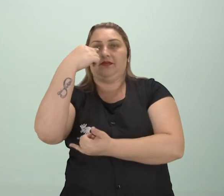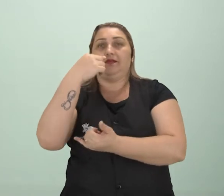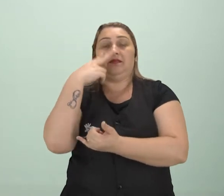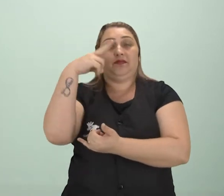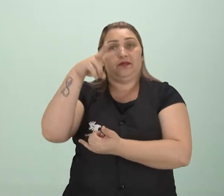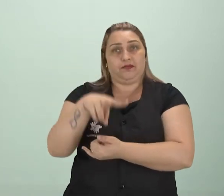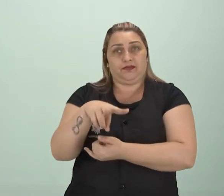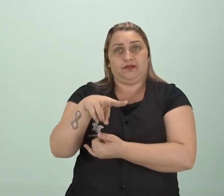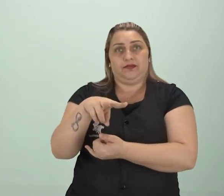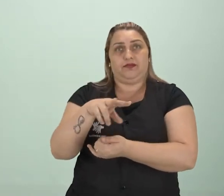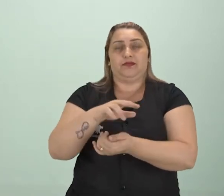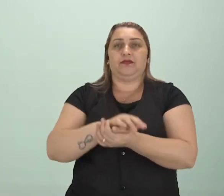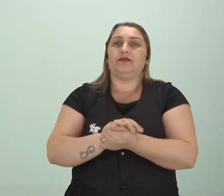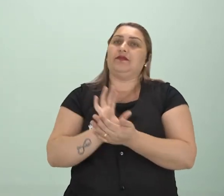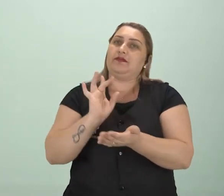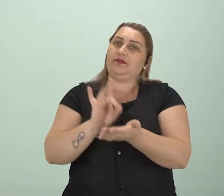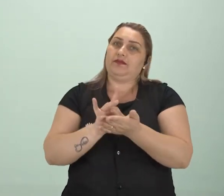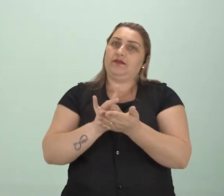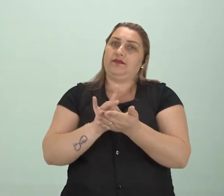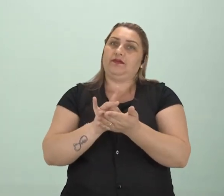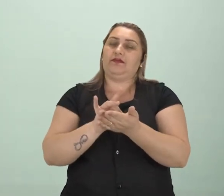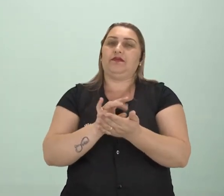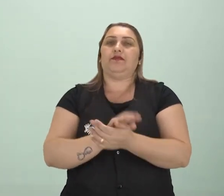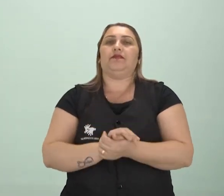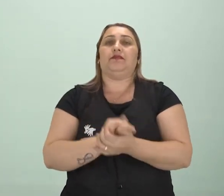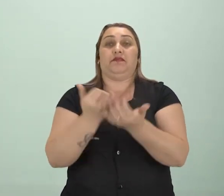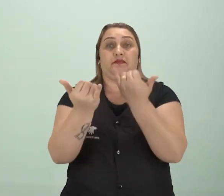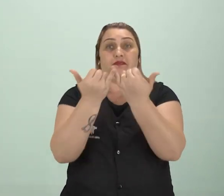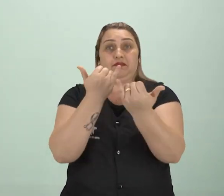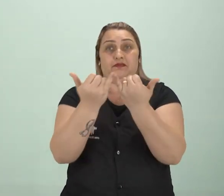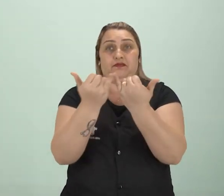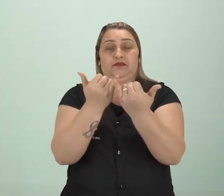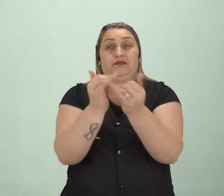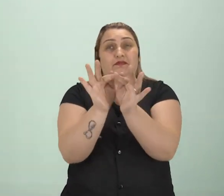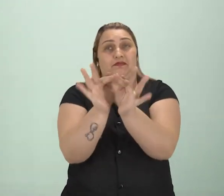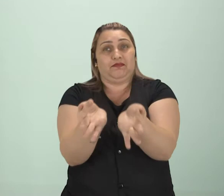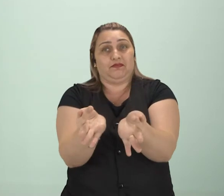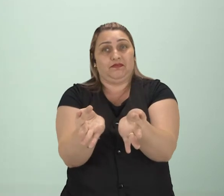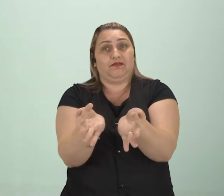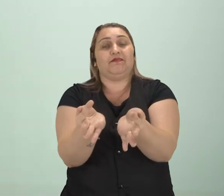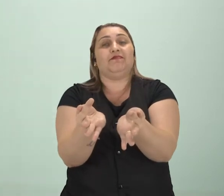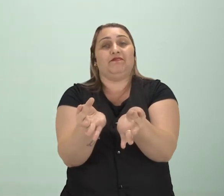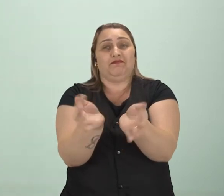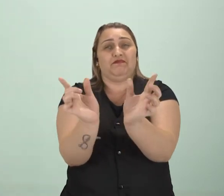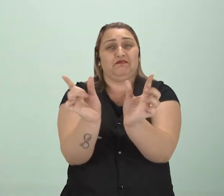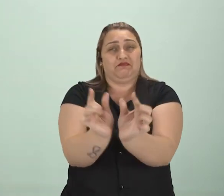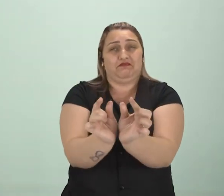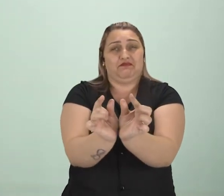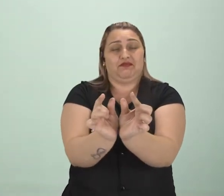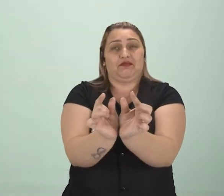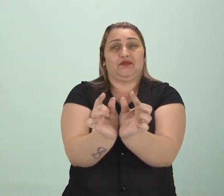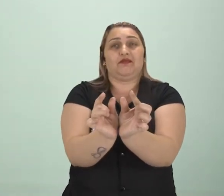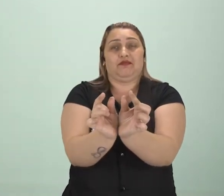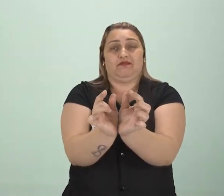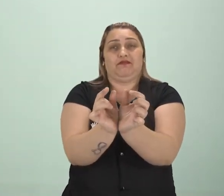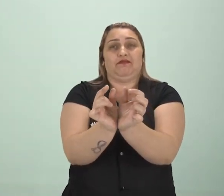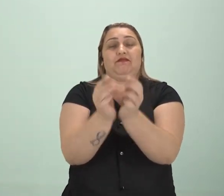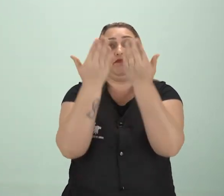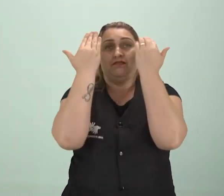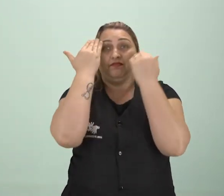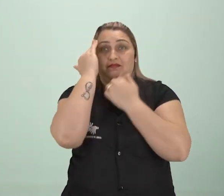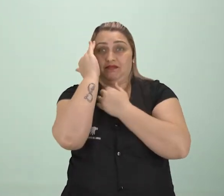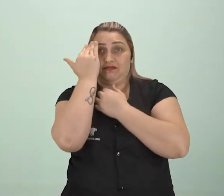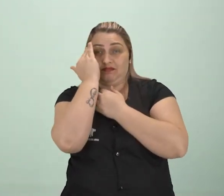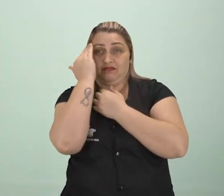acabamos de ver que é, na verdade, uma semelhança muito simples, muito curtinha. Isso leva a entender que